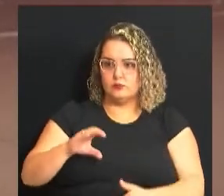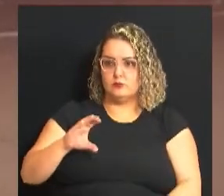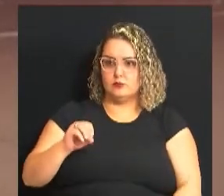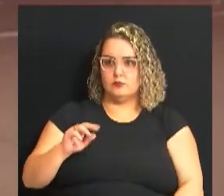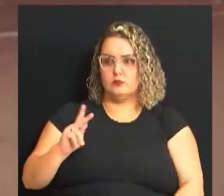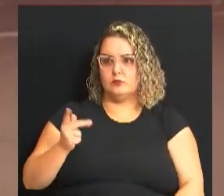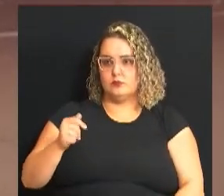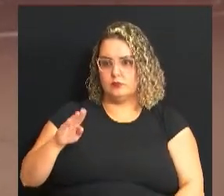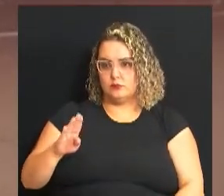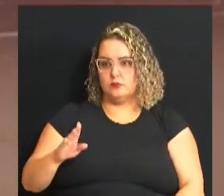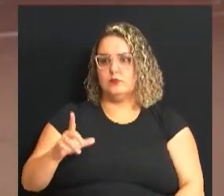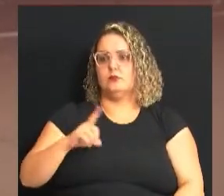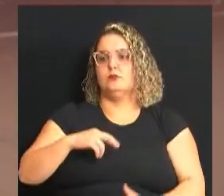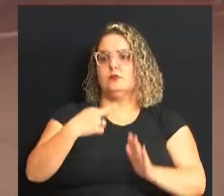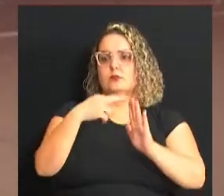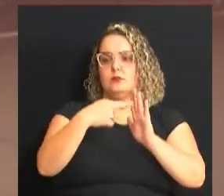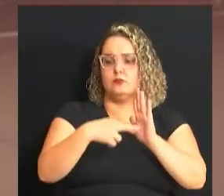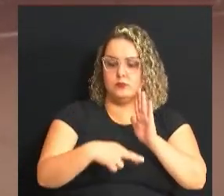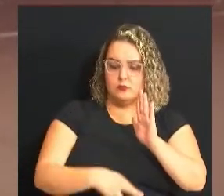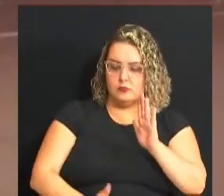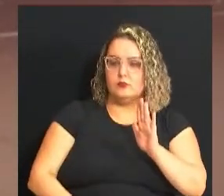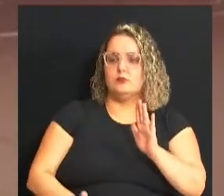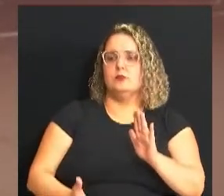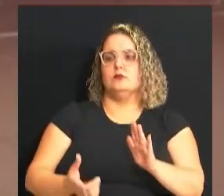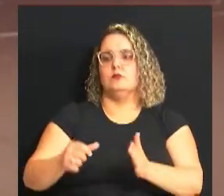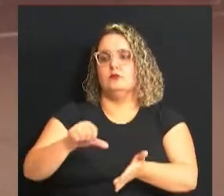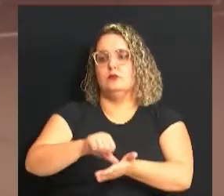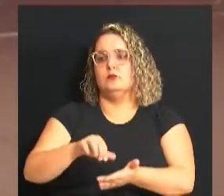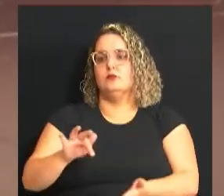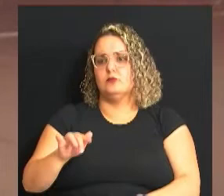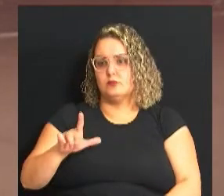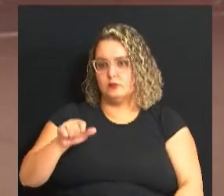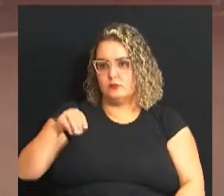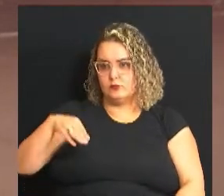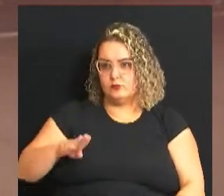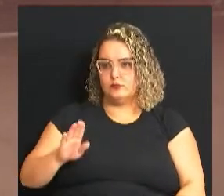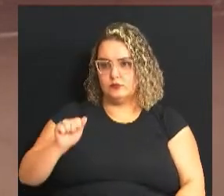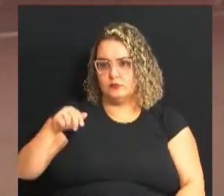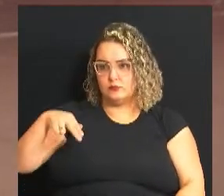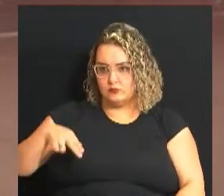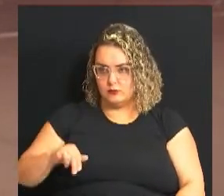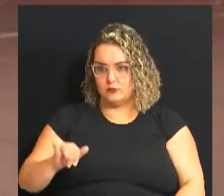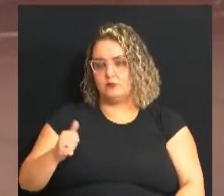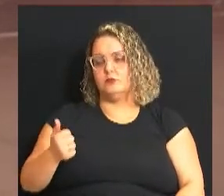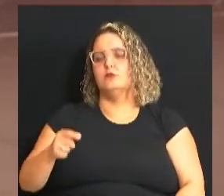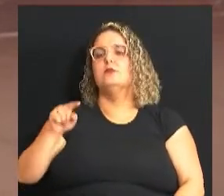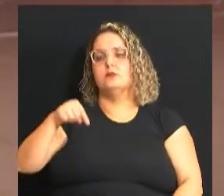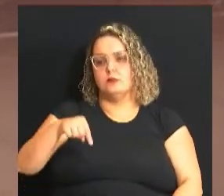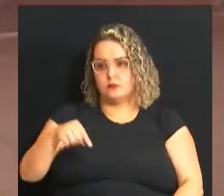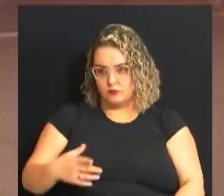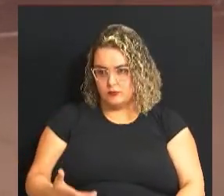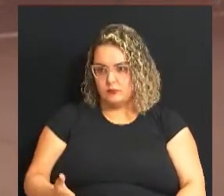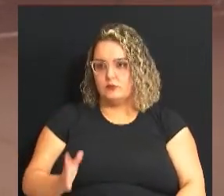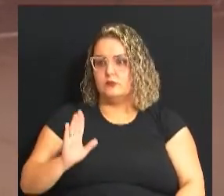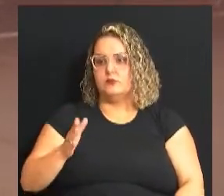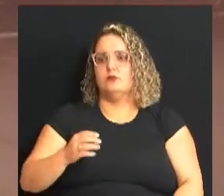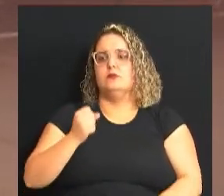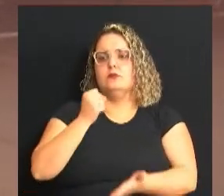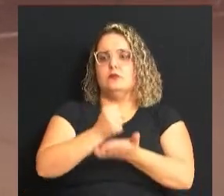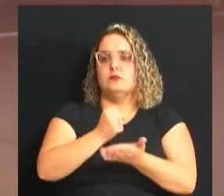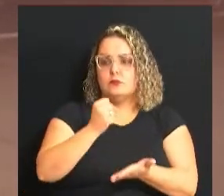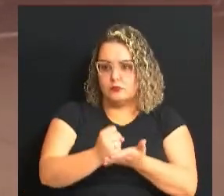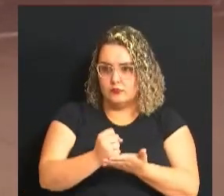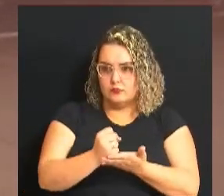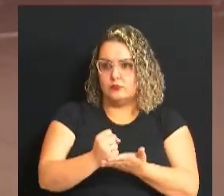tem o rol de núcleos, inclusive o núcleo Flamboyant, qual a senhora se referiu, está lá, já está no cartório,